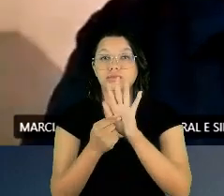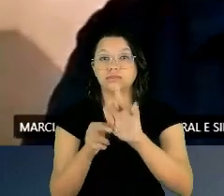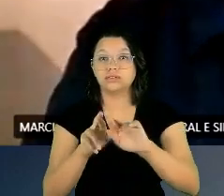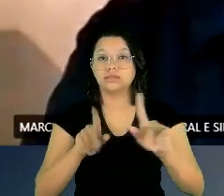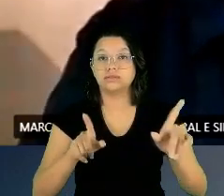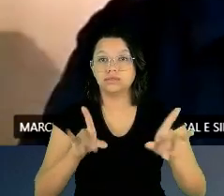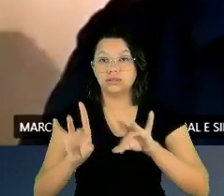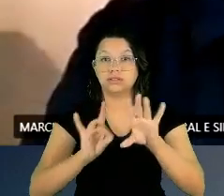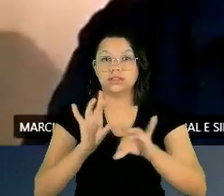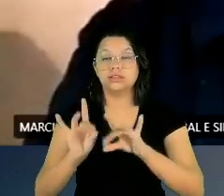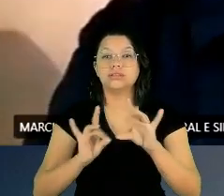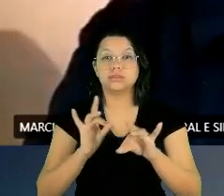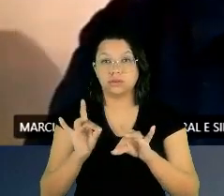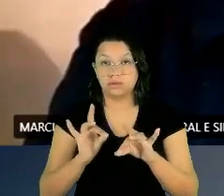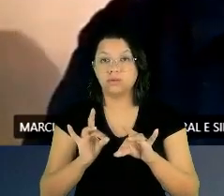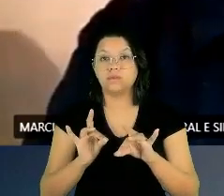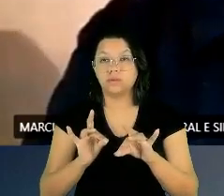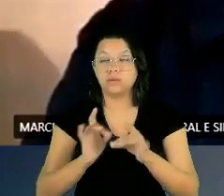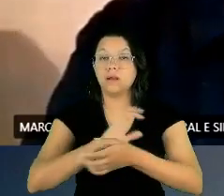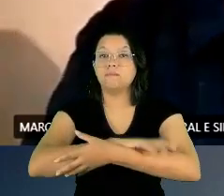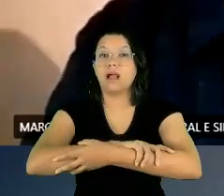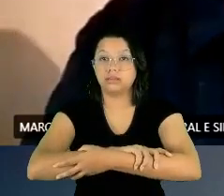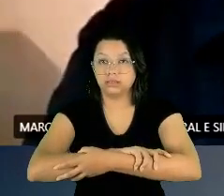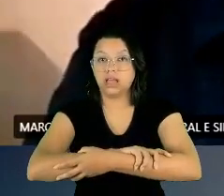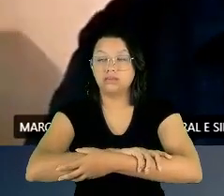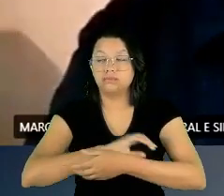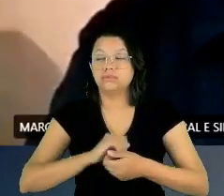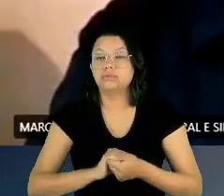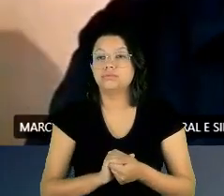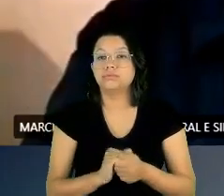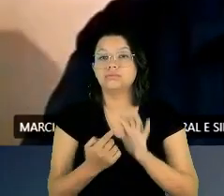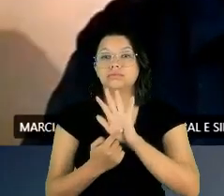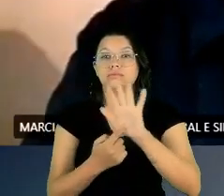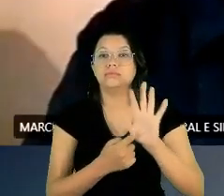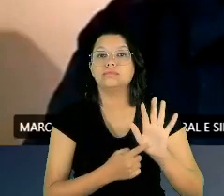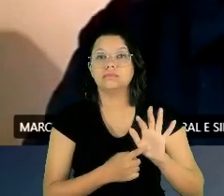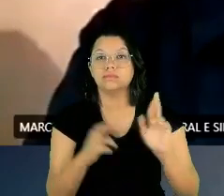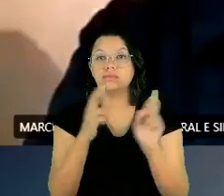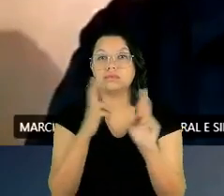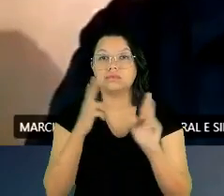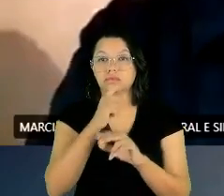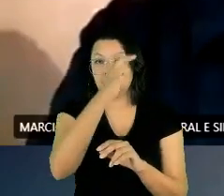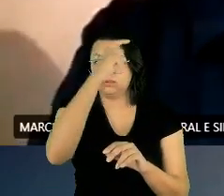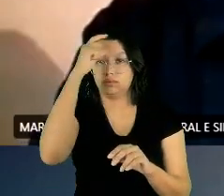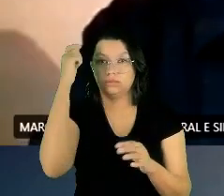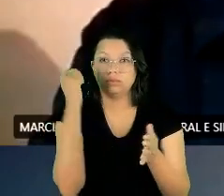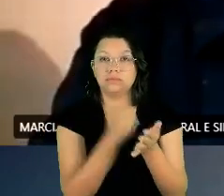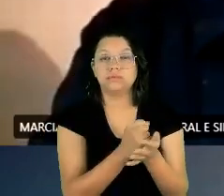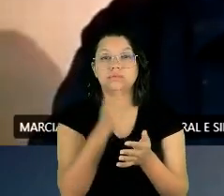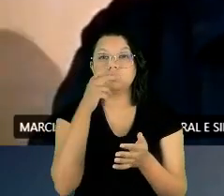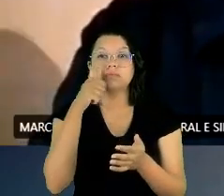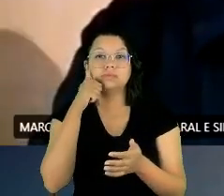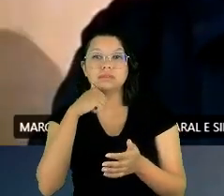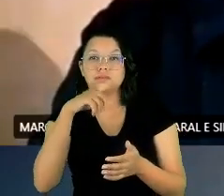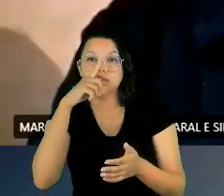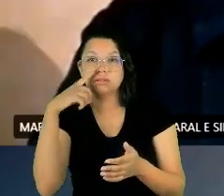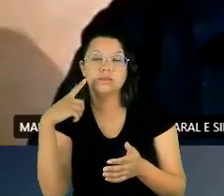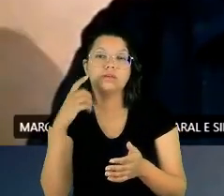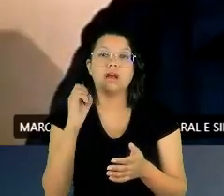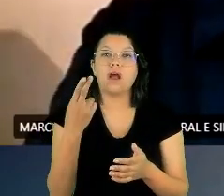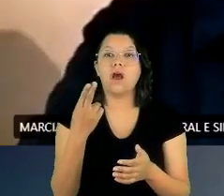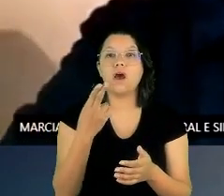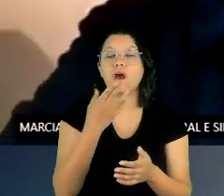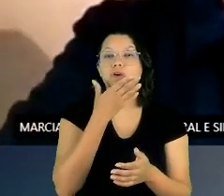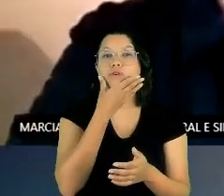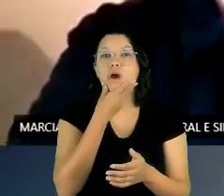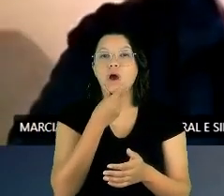estudos mostrando a diferença da escolha de parceiros, ou melhor, da preferência, né, usando aí a questão do estereótipo, né, da mulher loira,